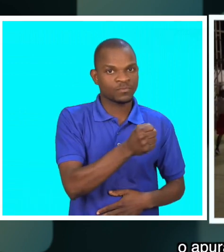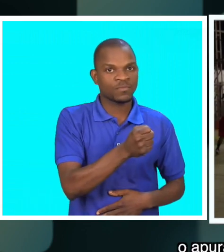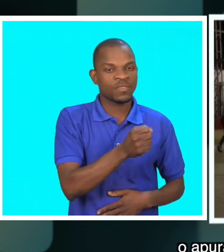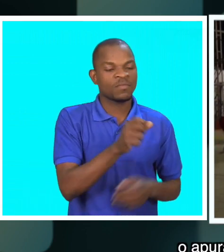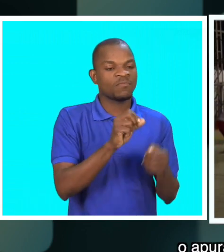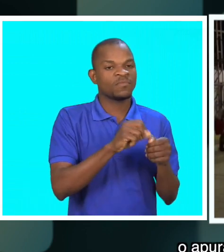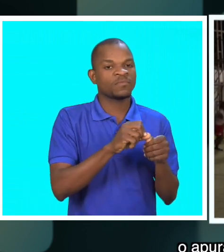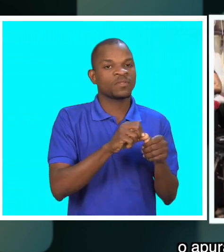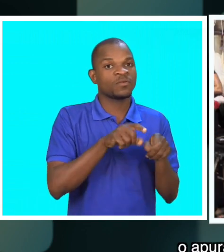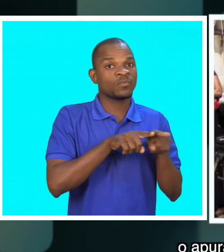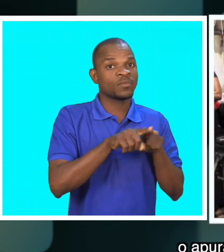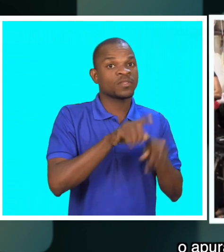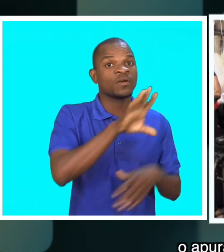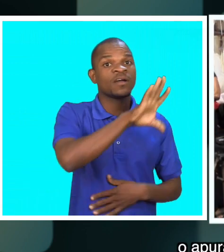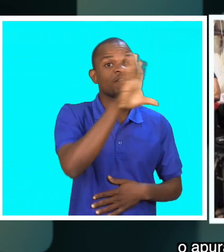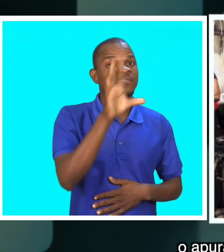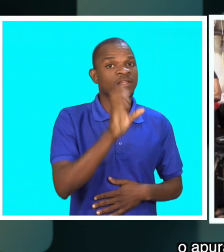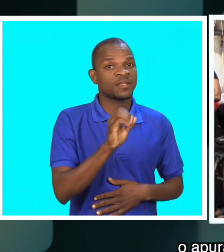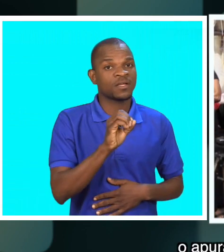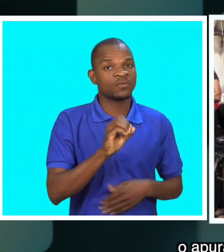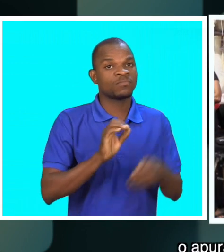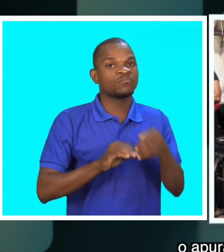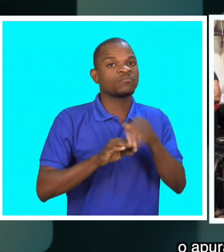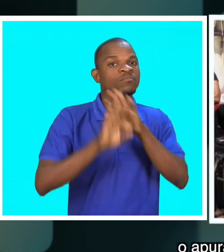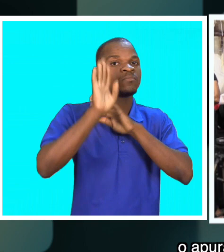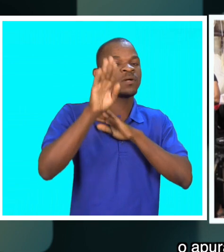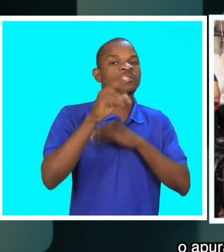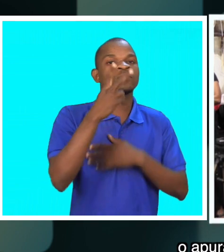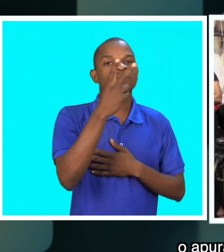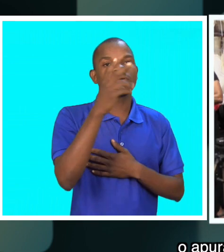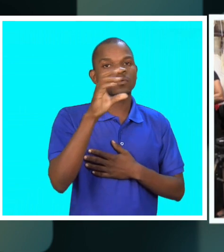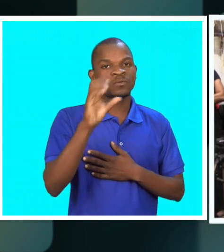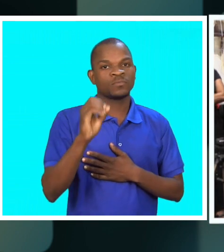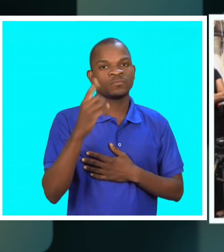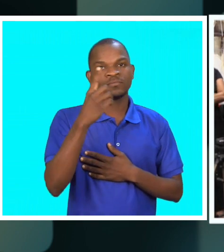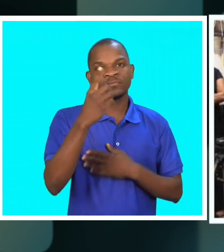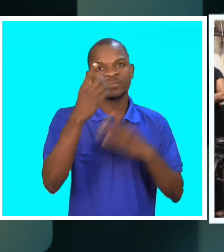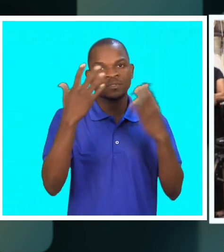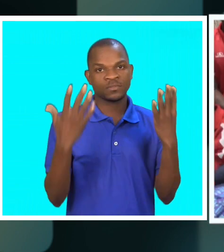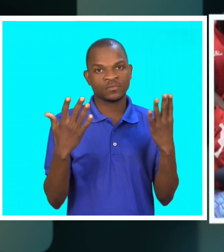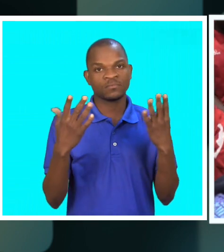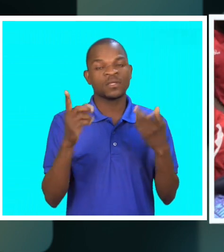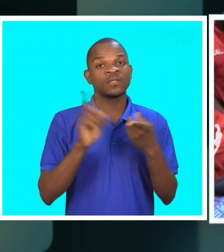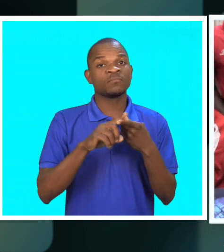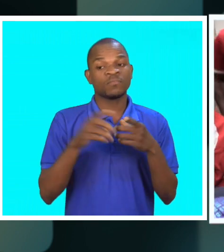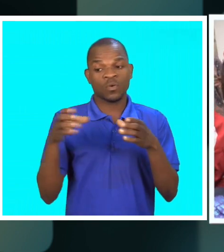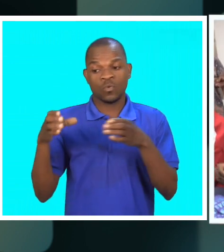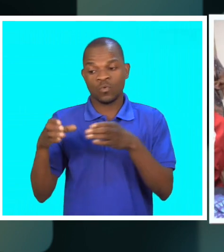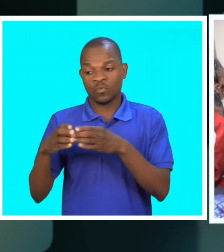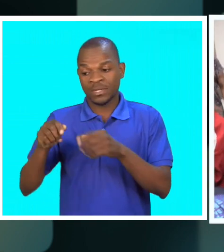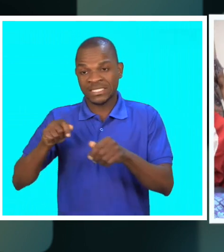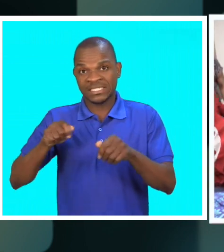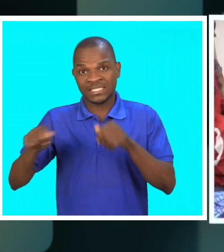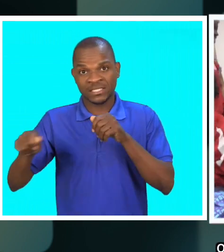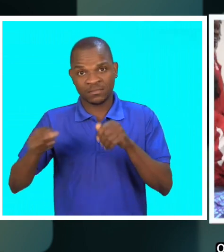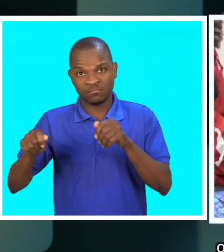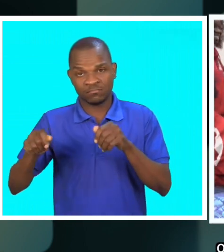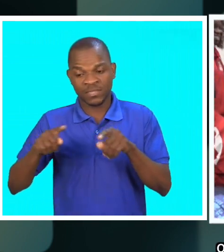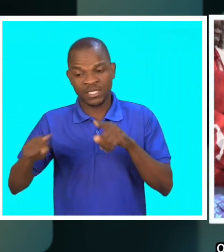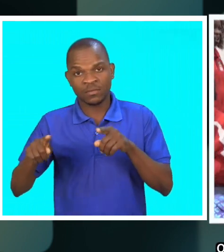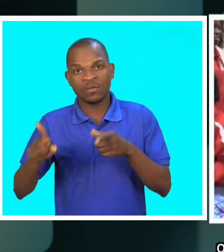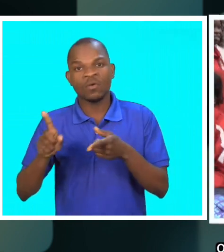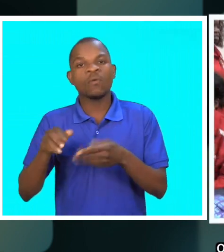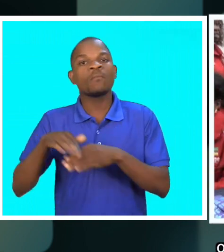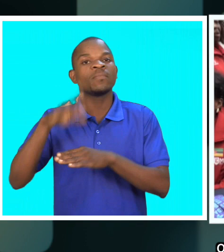automático para o AfroBasket de 2019. Mas, para a equipa técnica, o